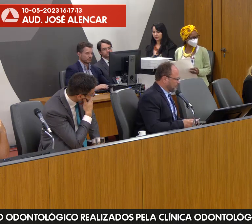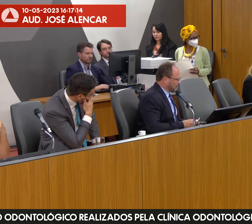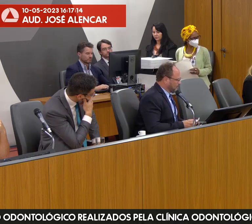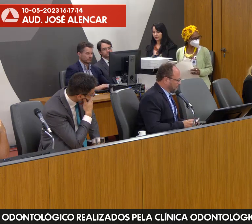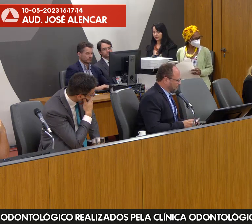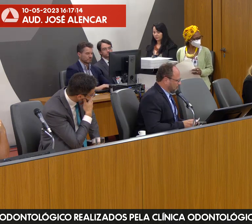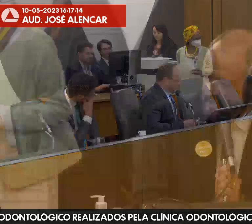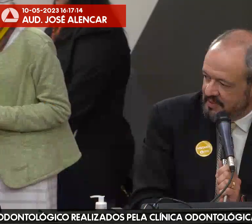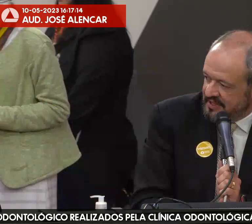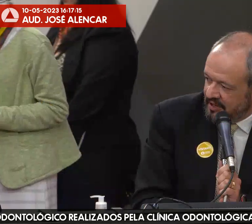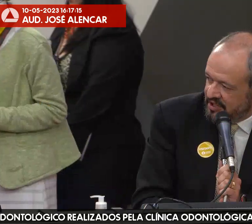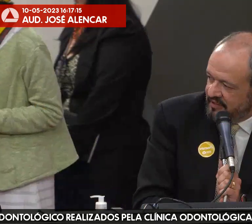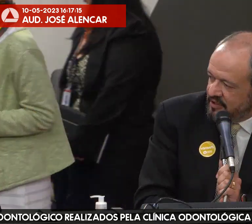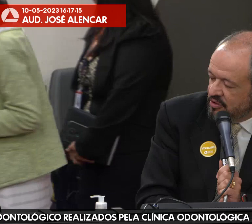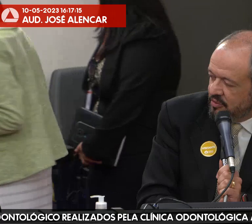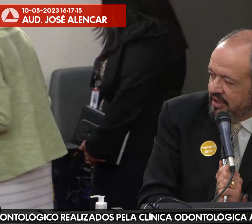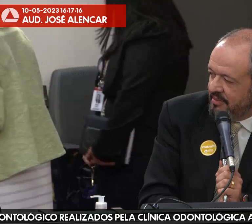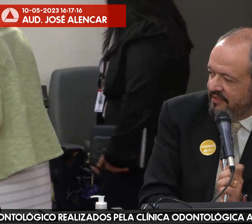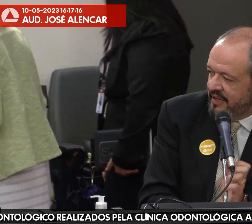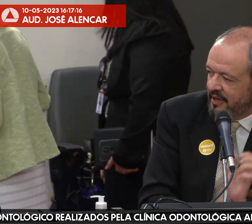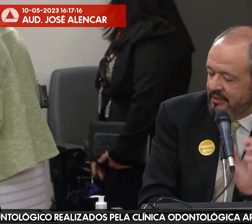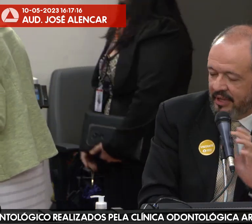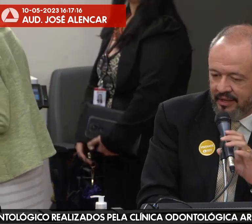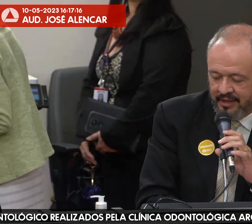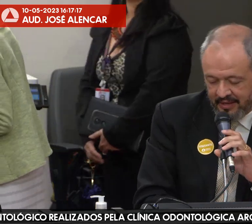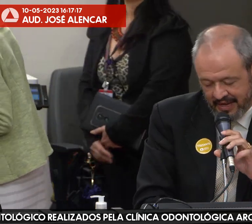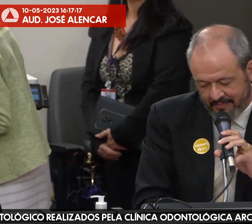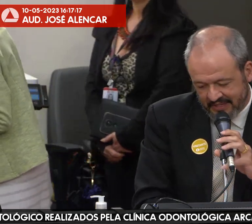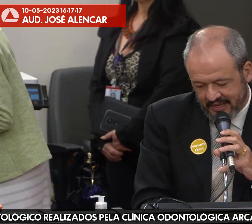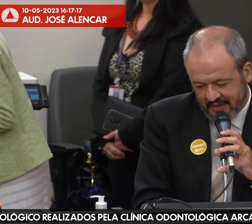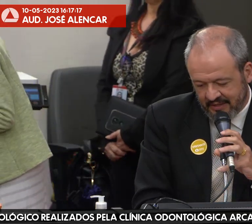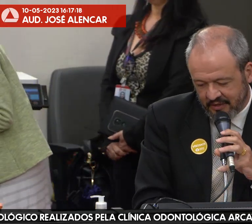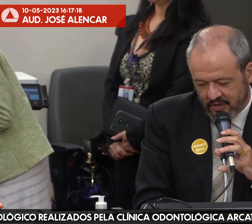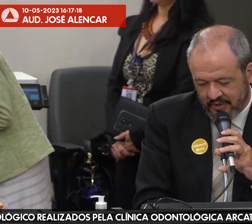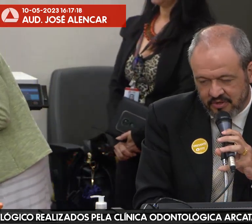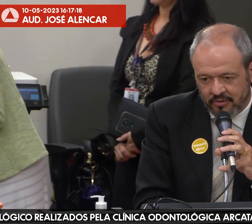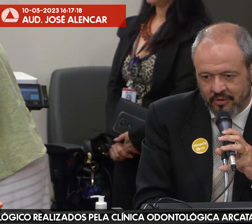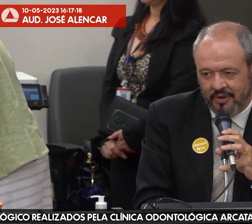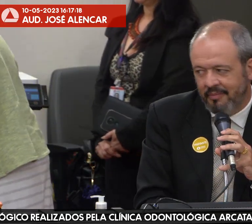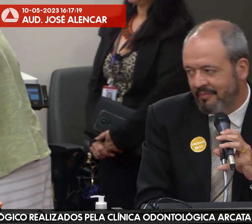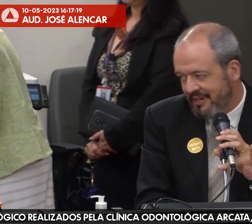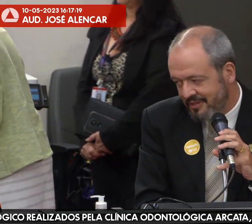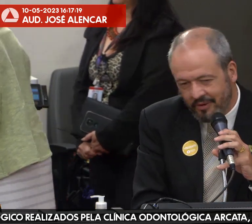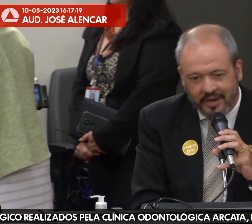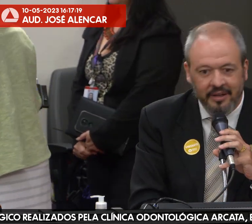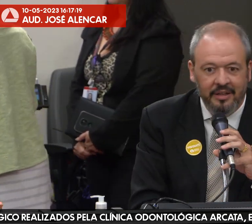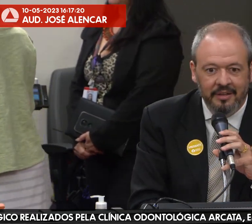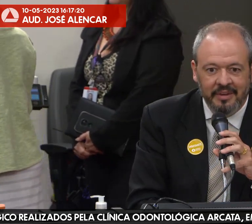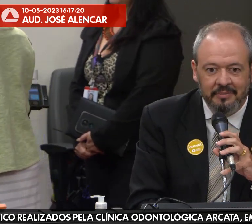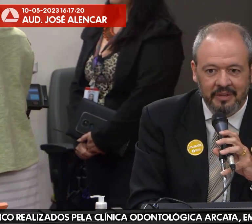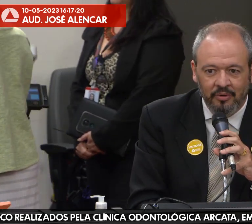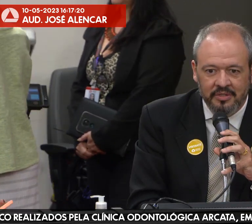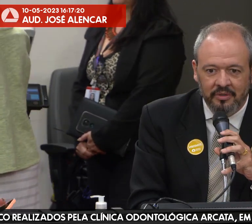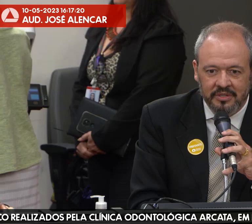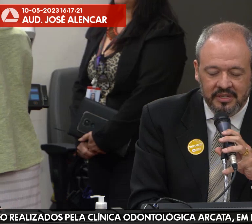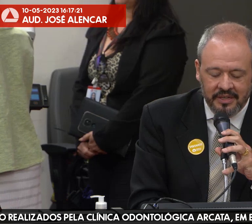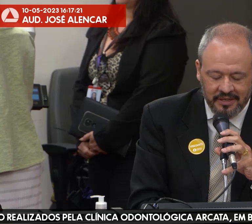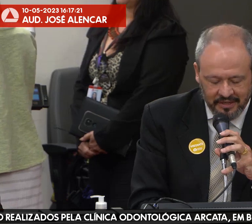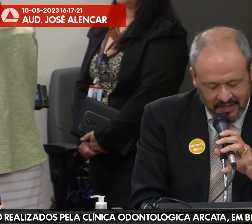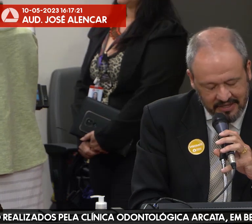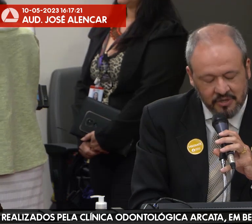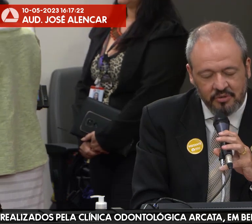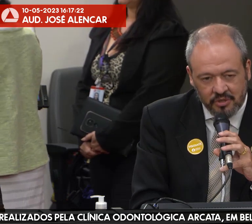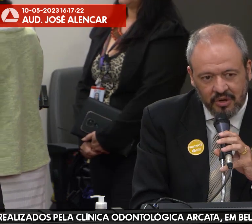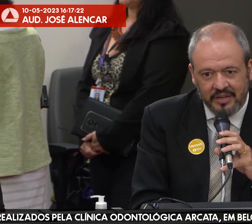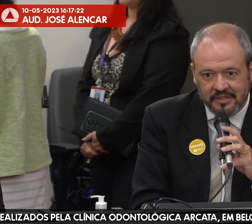membro consultor da comissão especial de defesa consumidor da OAB Federal tem a passar não só para o senhor para senhora mas para todos e todos